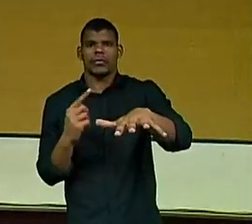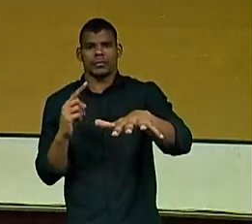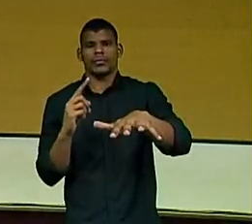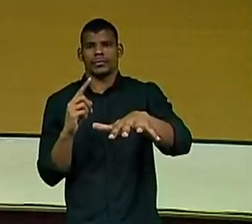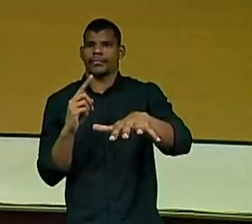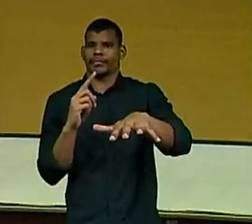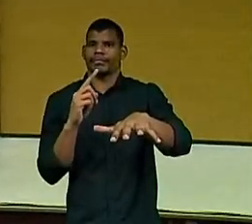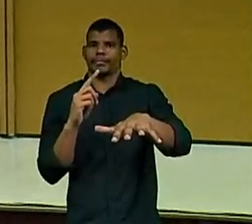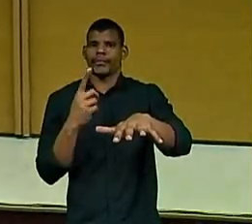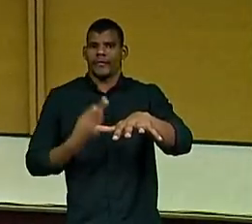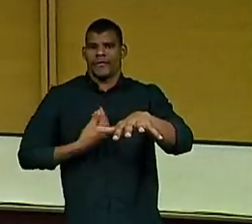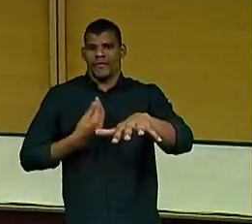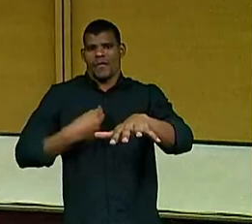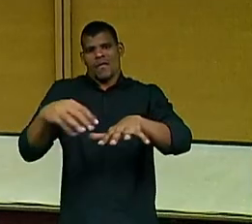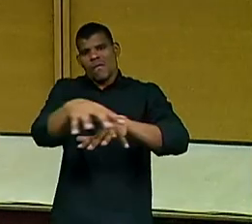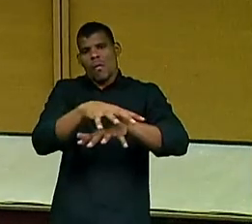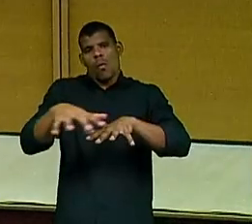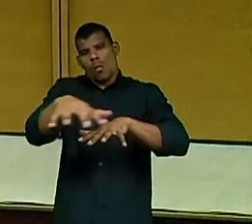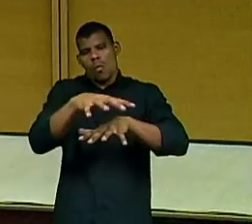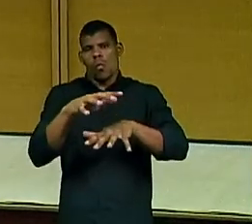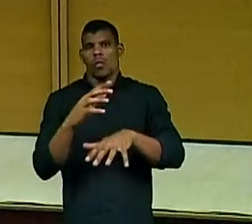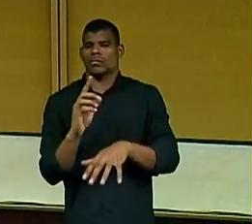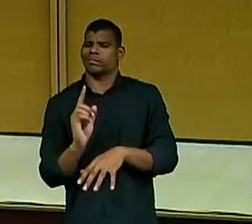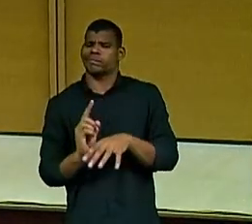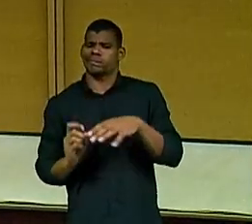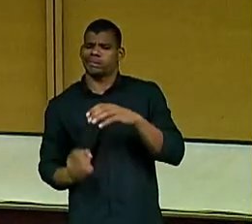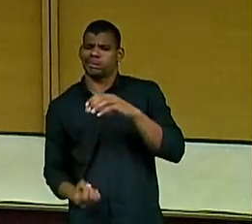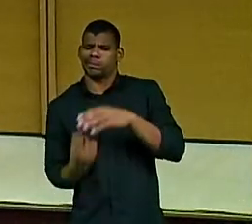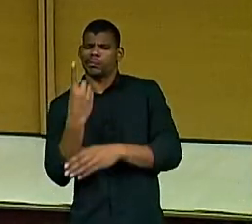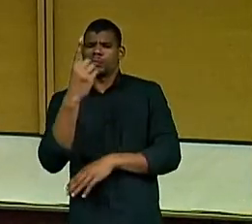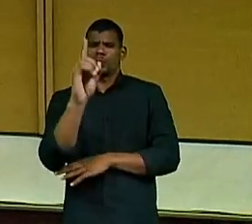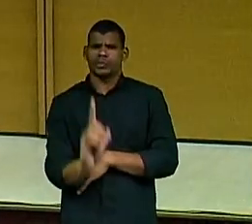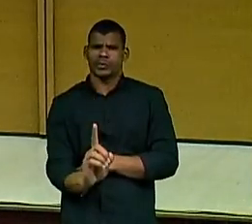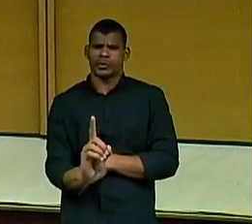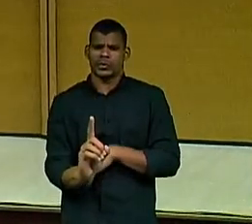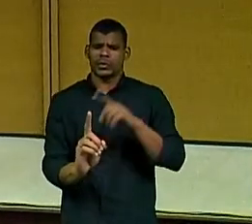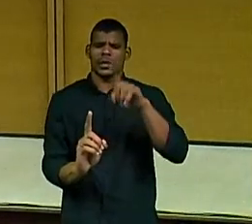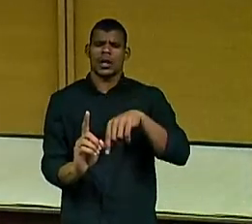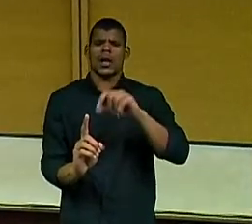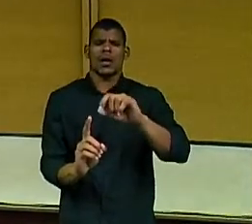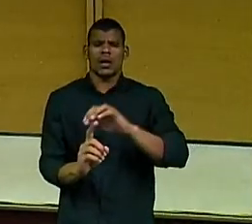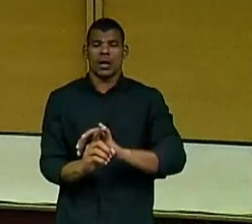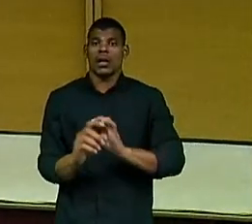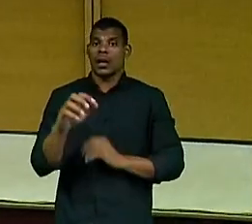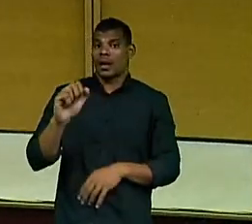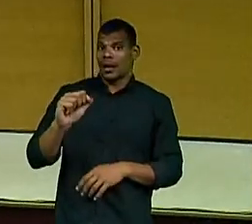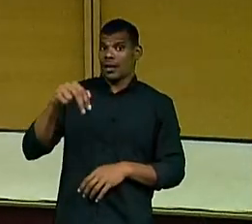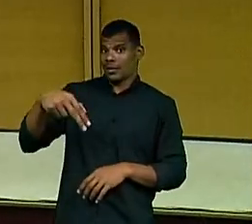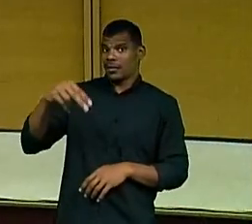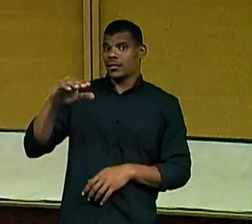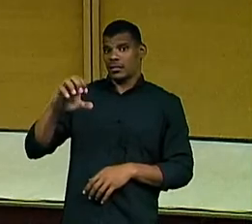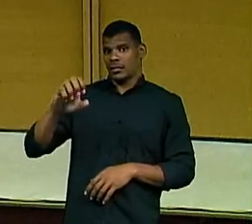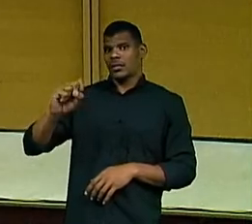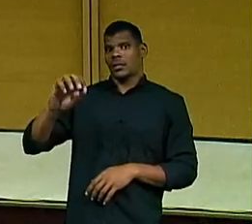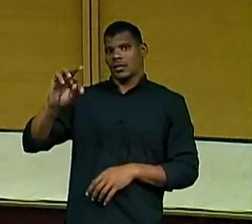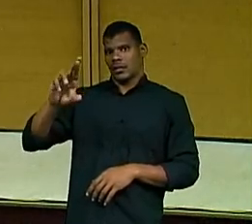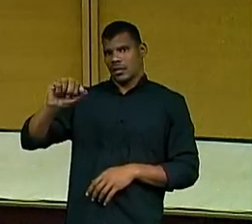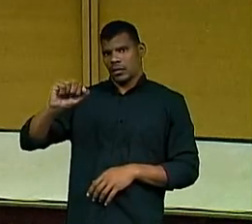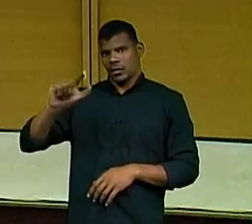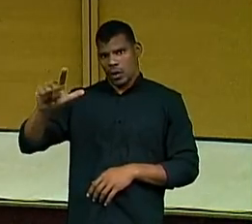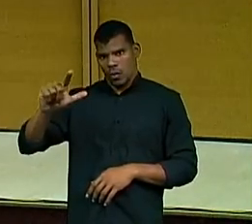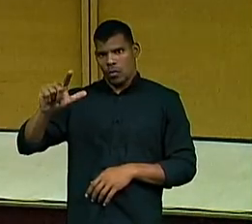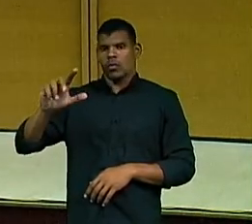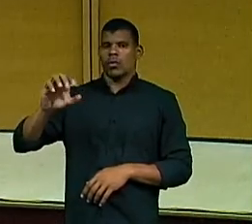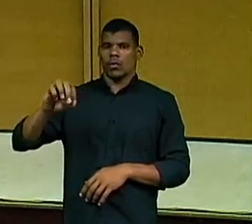se a forma de ler o código o material genético se o código genético